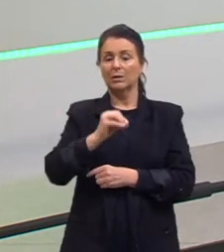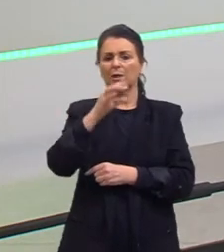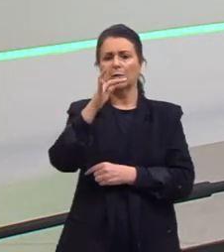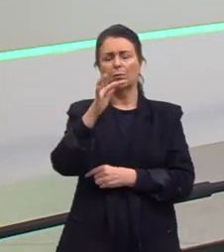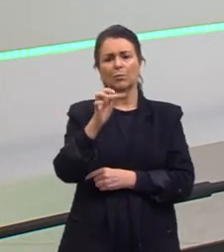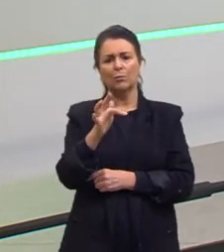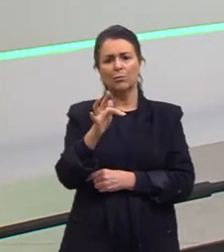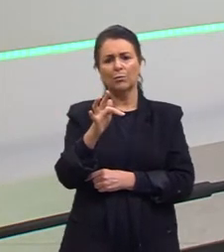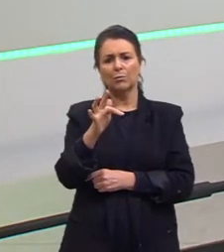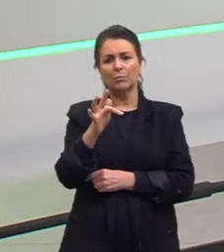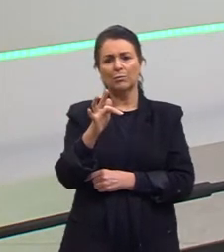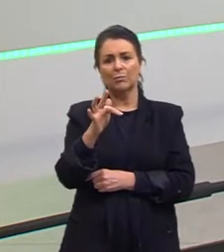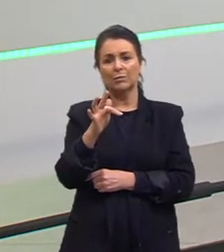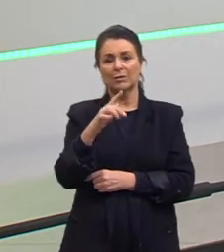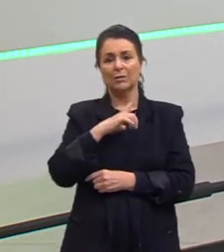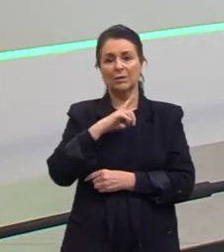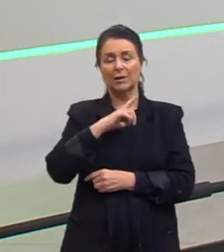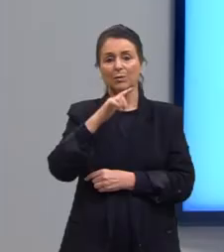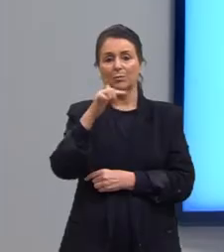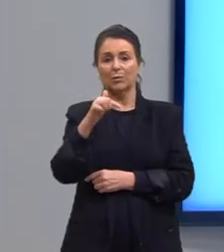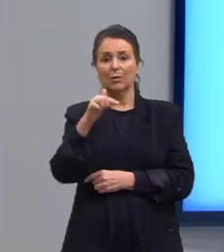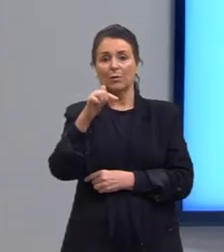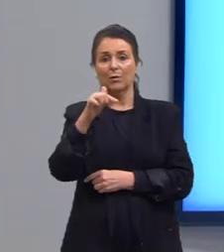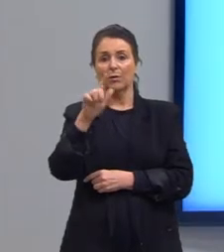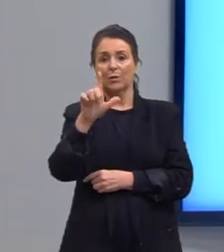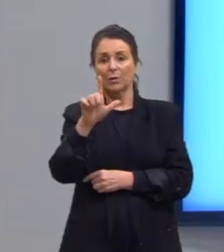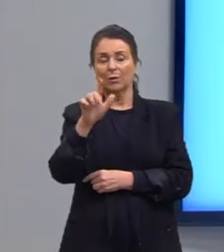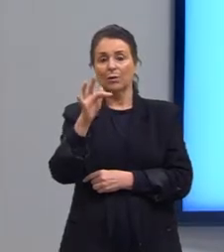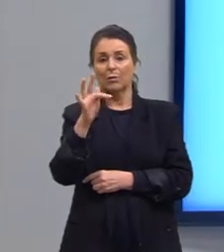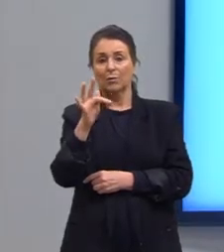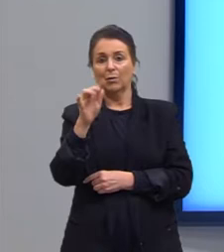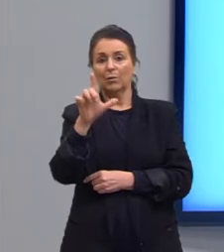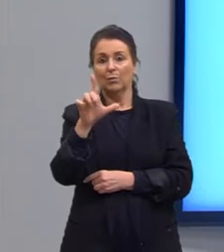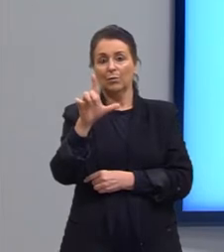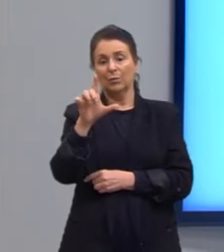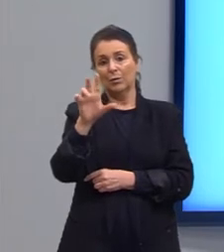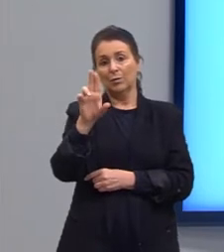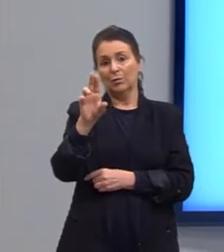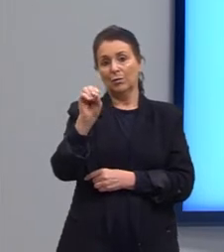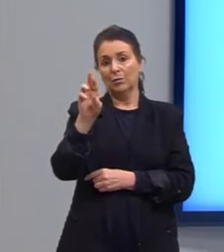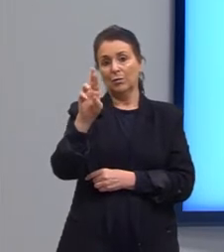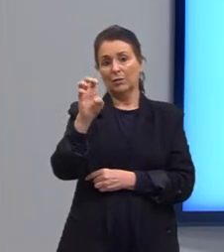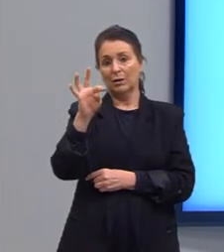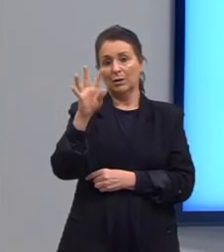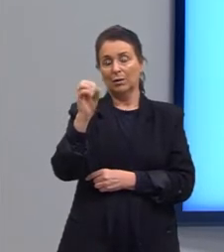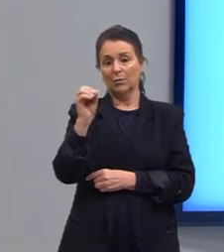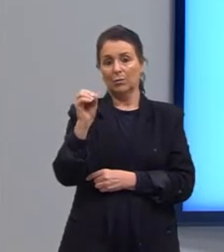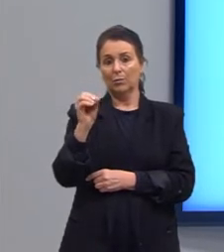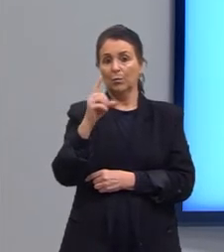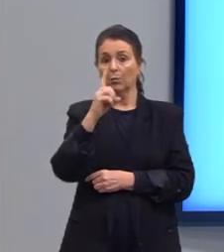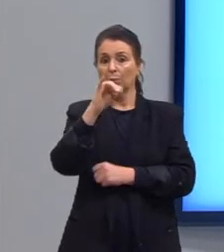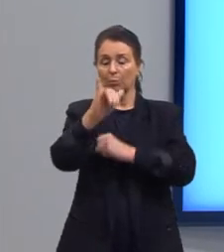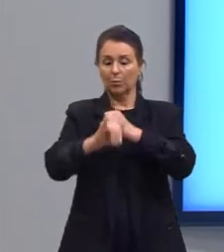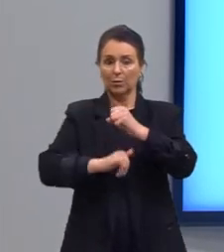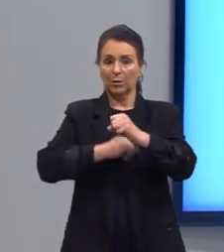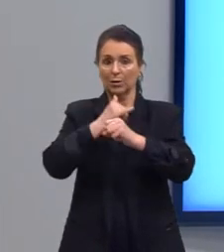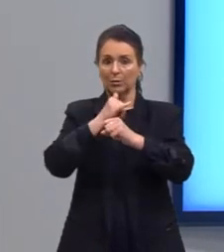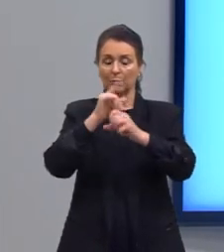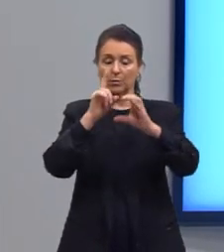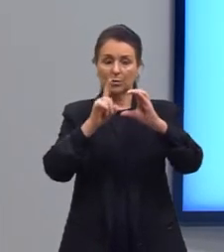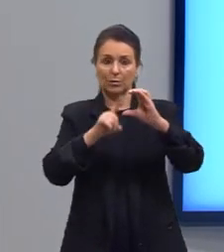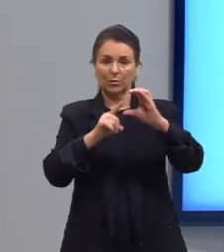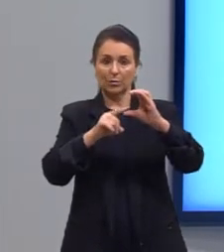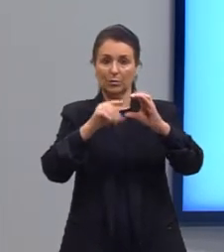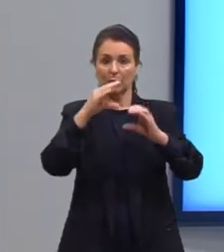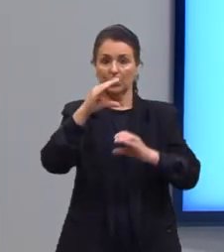cadeia carbônica eu vou até um fluoreto se eu tenho um átomo de cloro ligado na minha cadeia carbônica eu vou ter